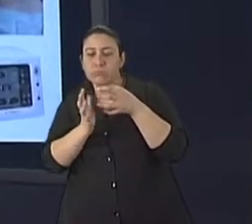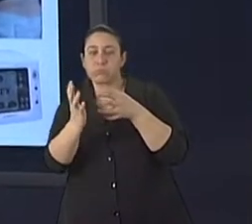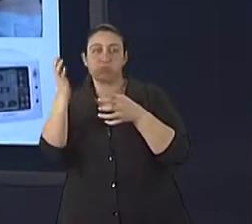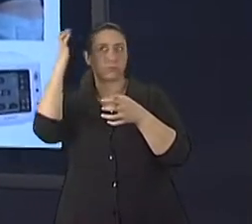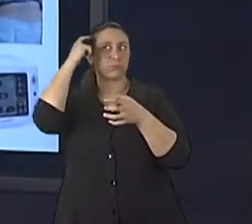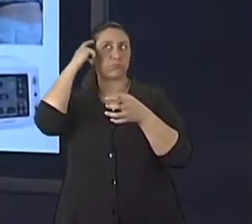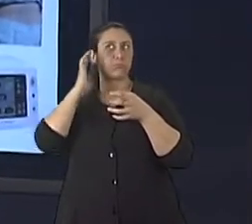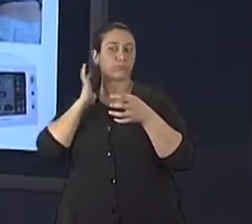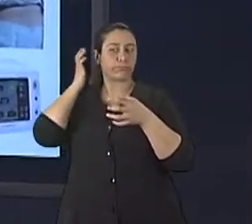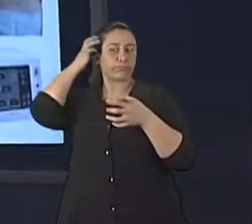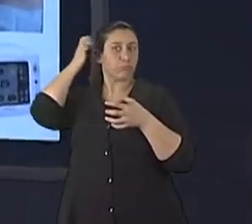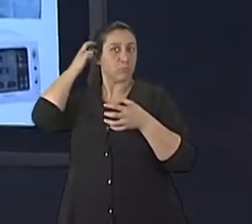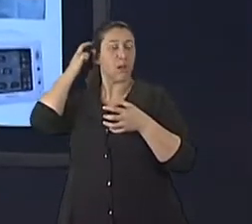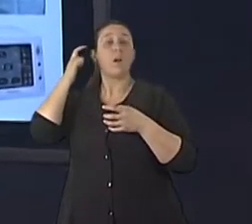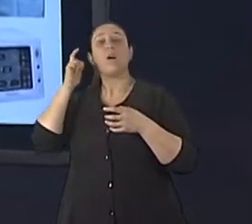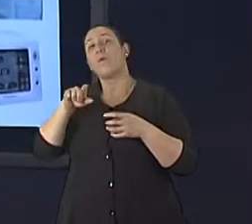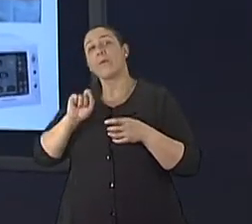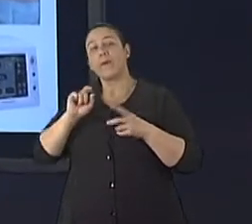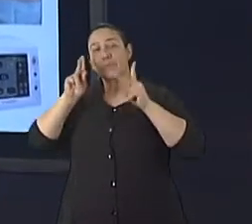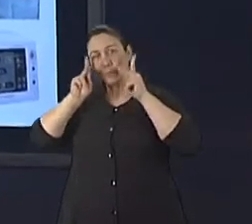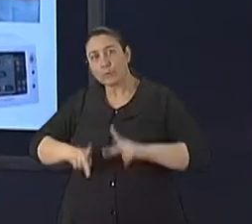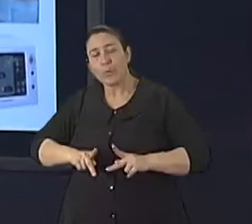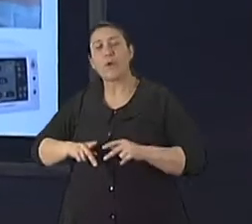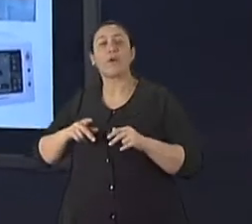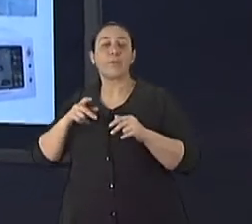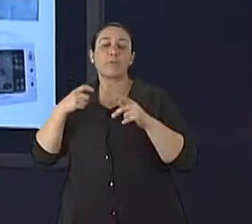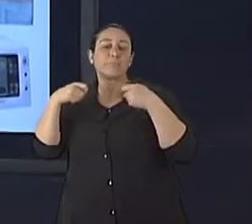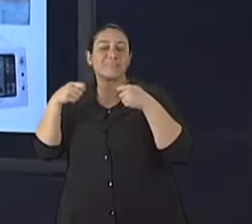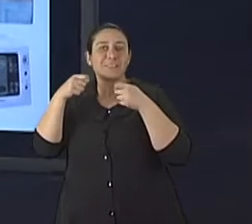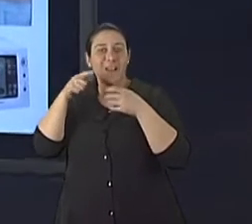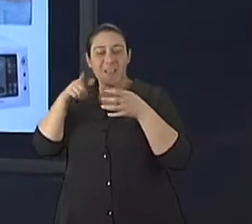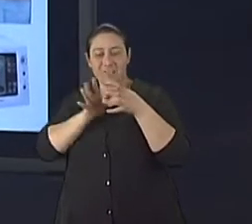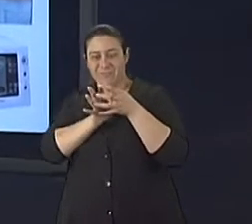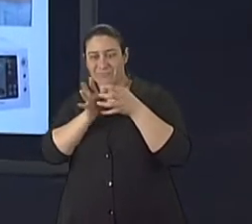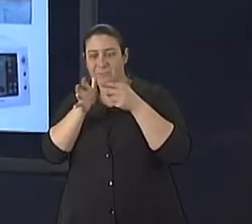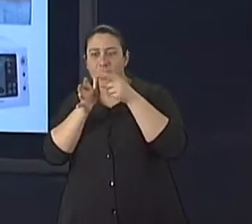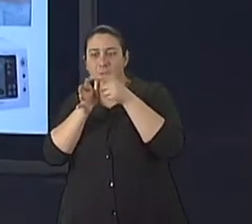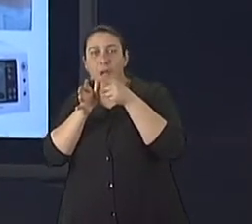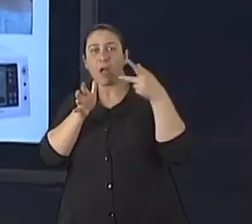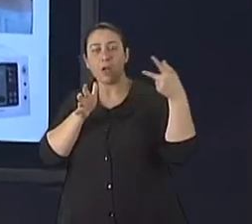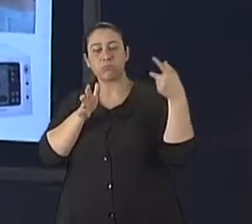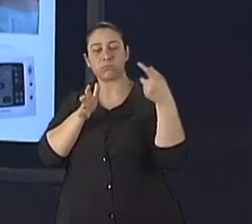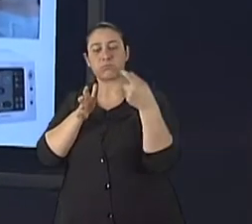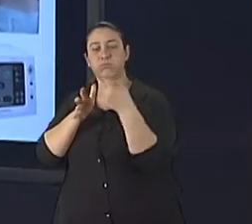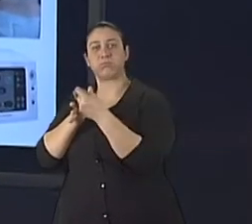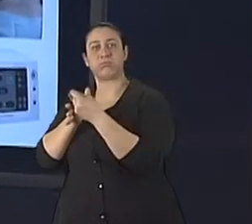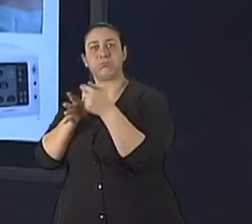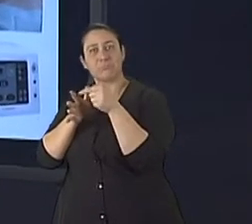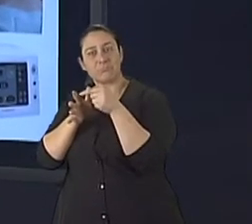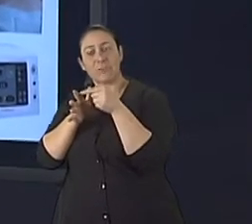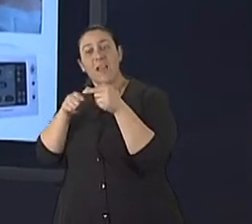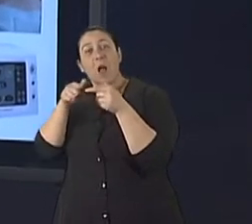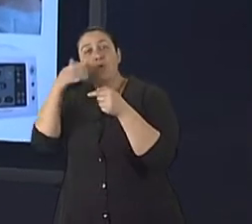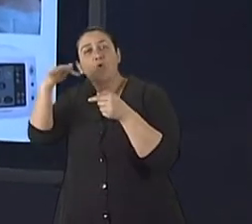pode digamos que a gente vai queimar ele o ovo é anestesiar ele pra que é o seu estímulo doloroso não seja transmitido pelo